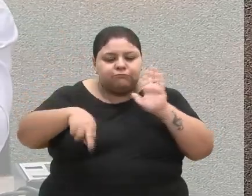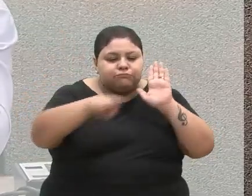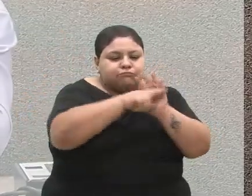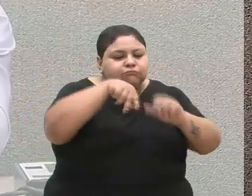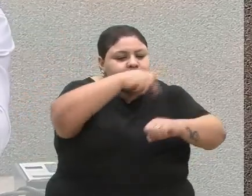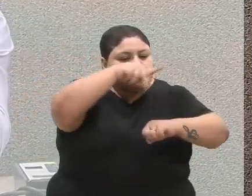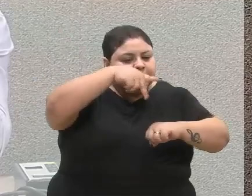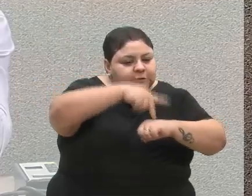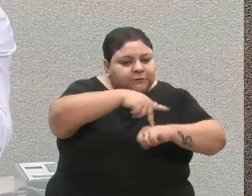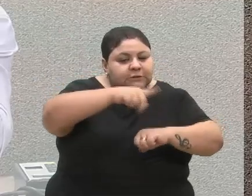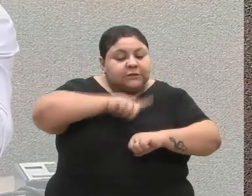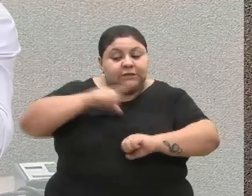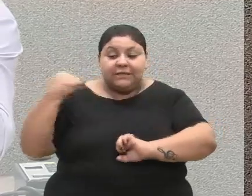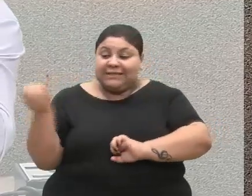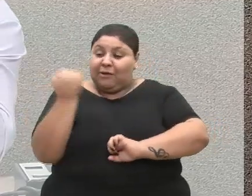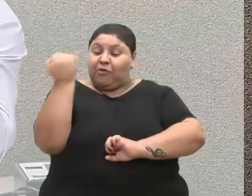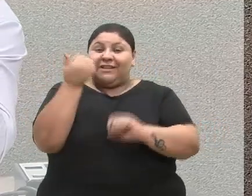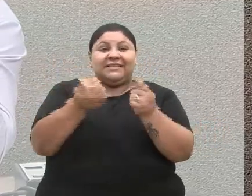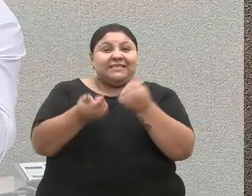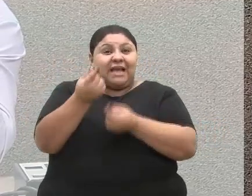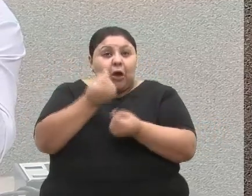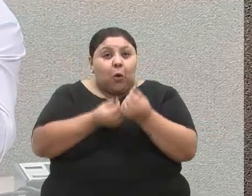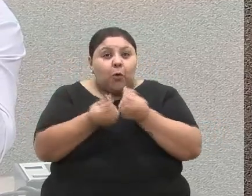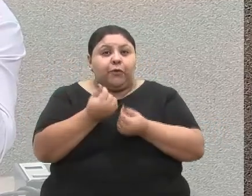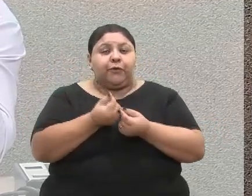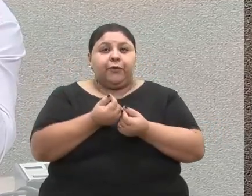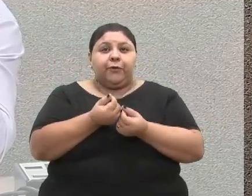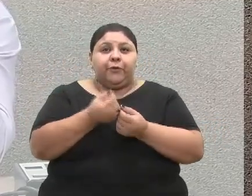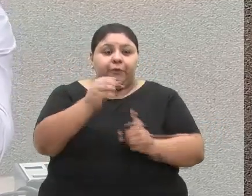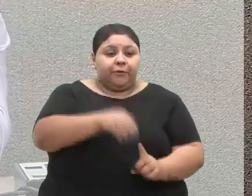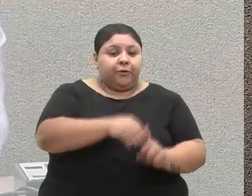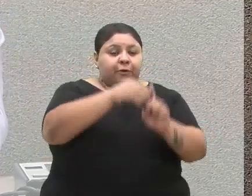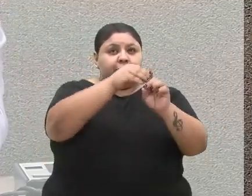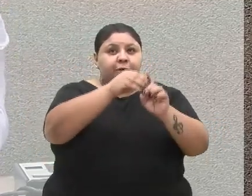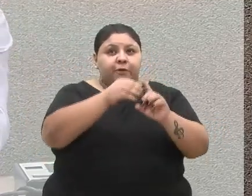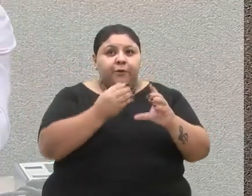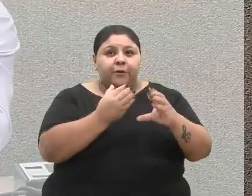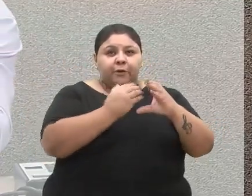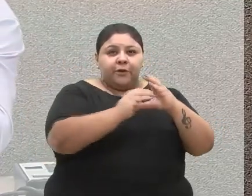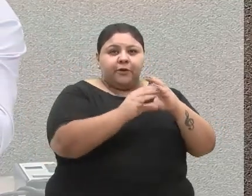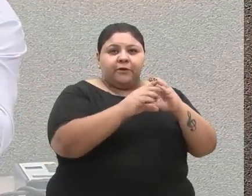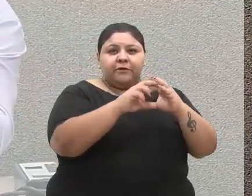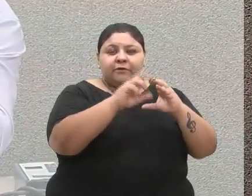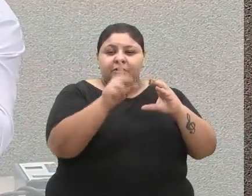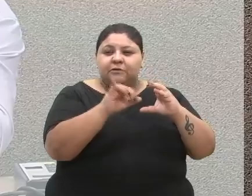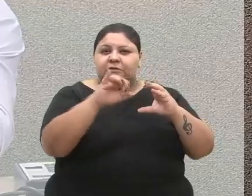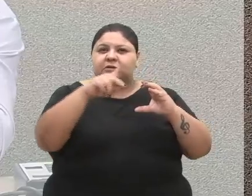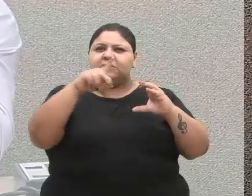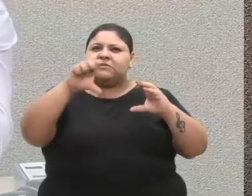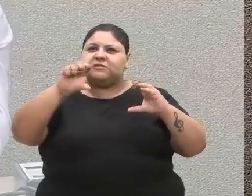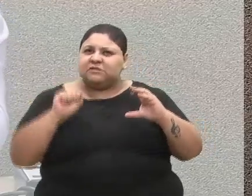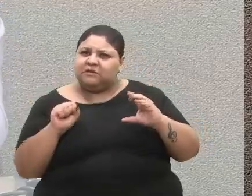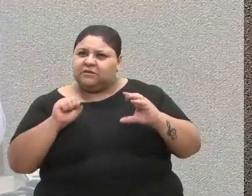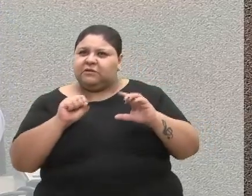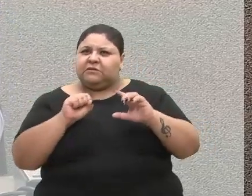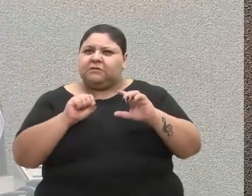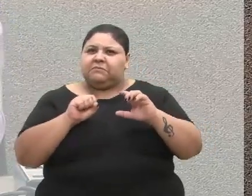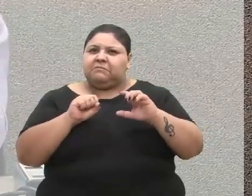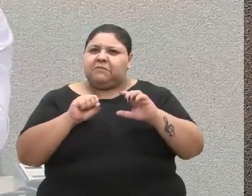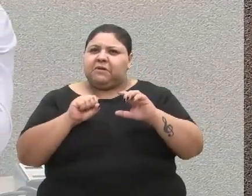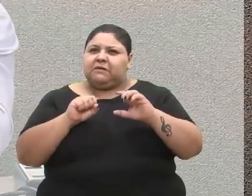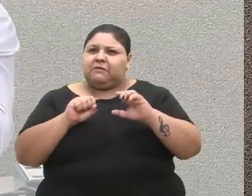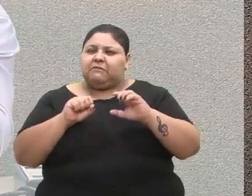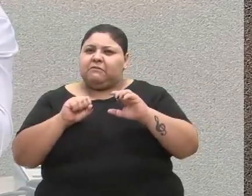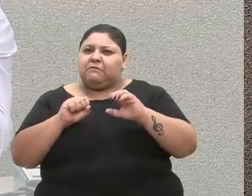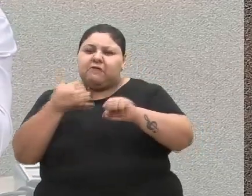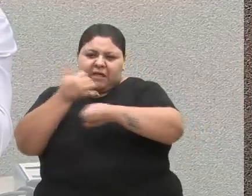grande importância econômica, um dos principais fornecedores de chips e todos esses componentes eletrônicos também,